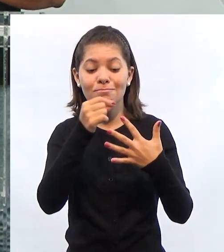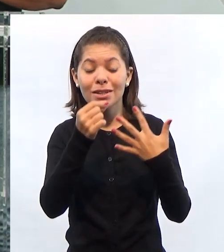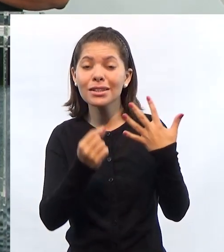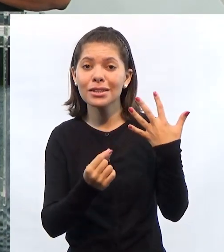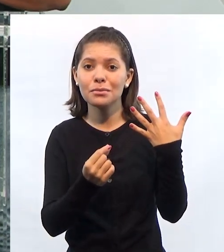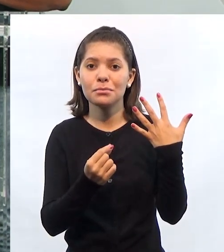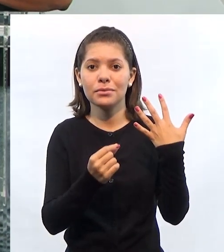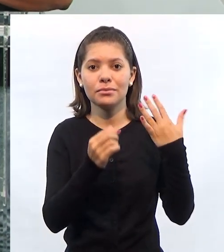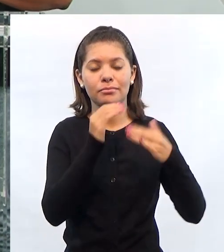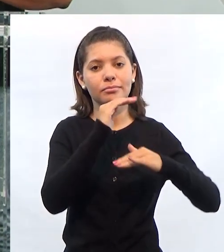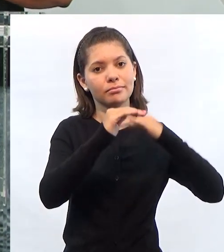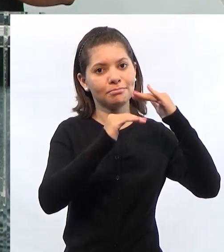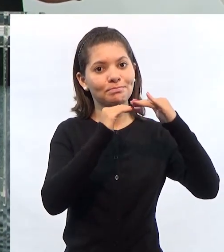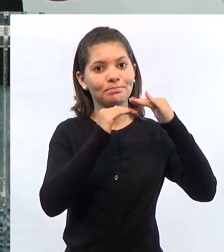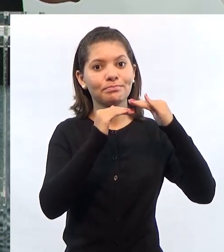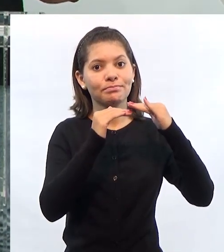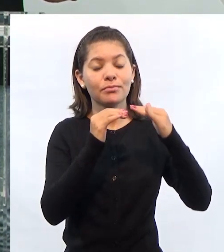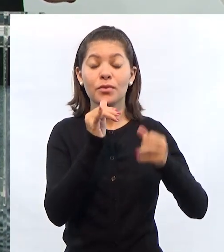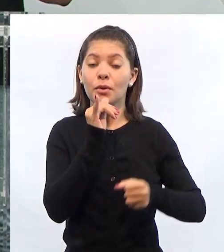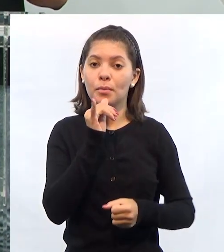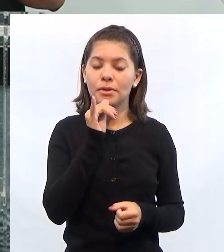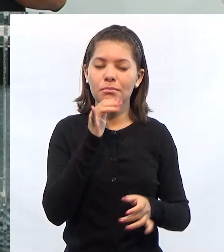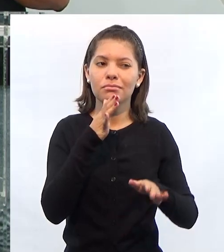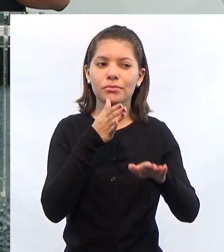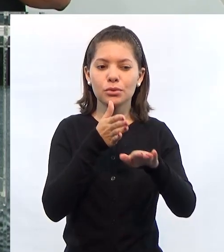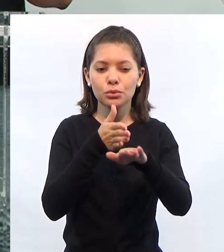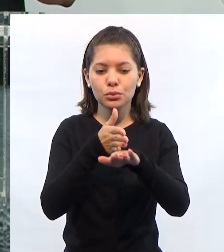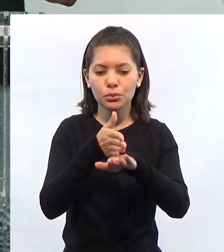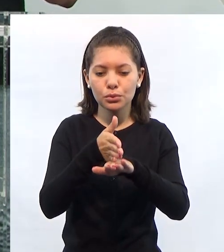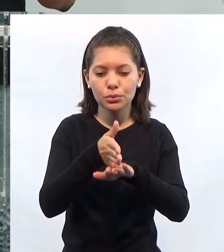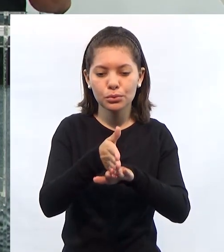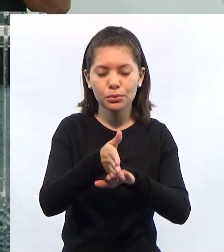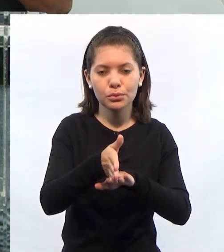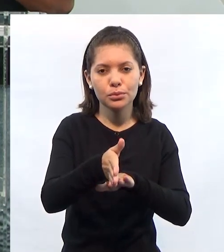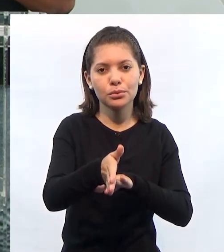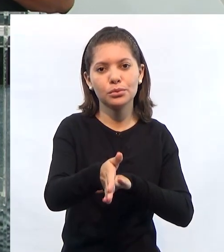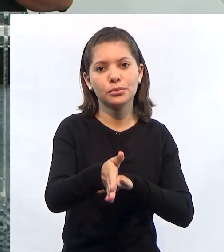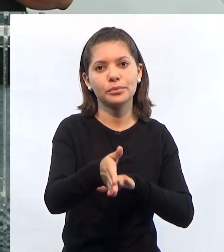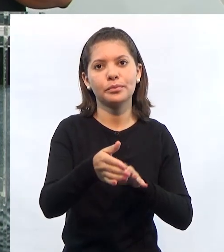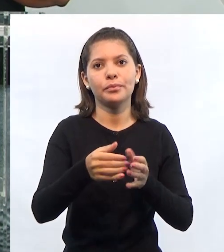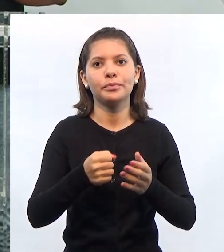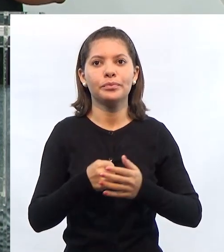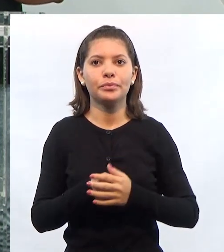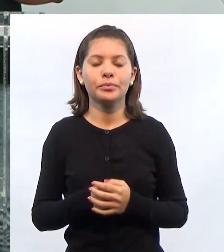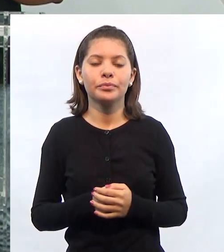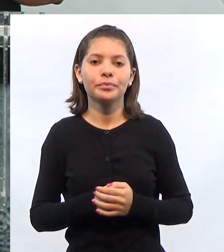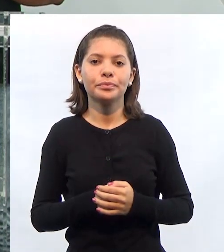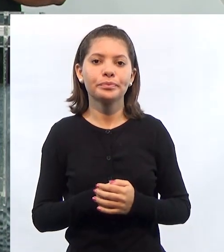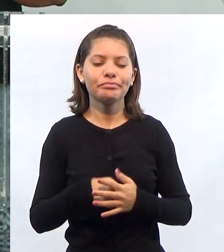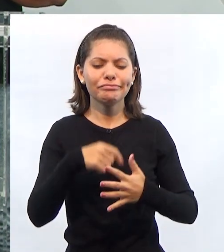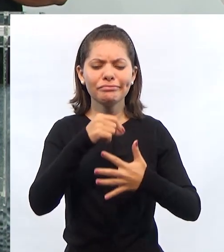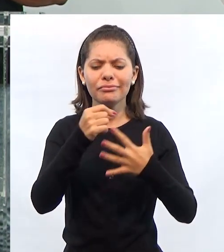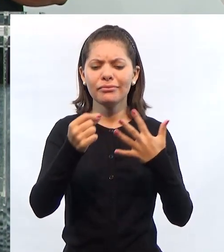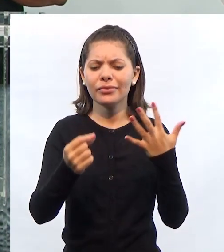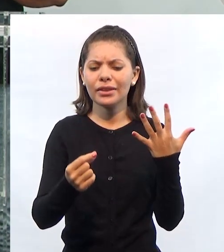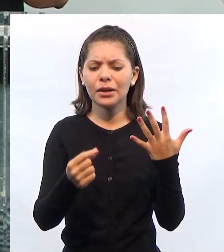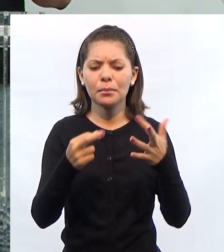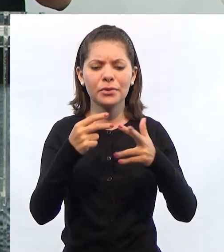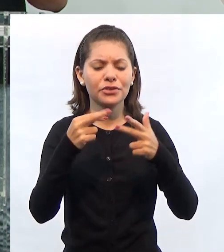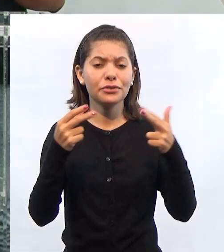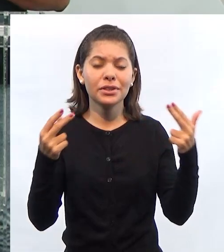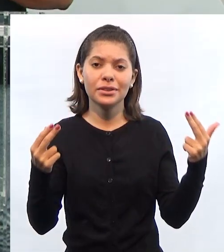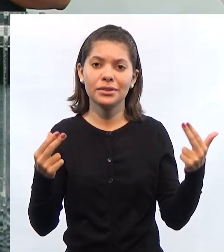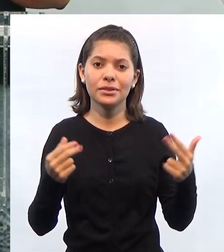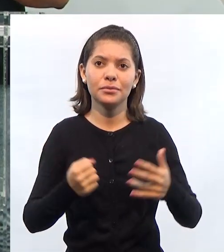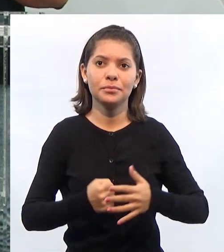outras etapas de processamento. Uma madeira pode ser serrada e depois precisa sofrer uma etapa de lixamento